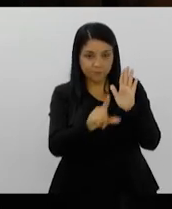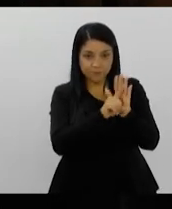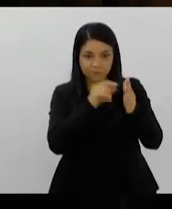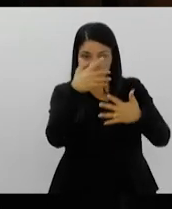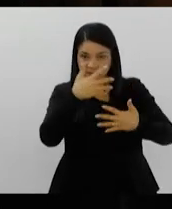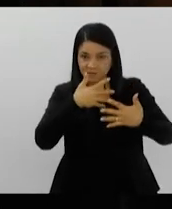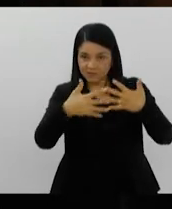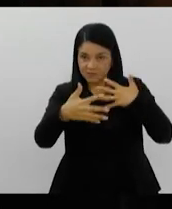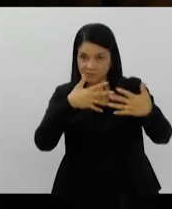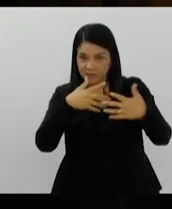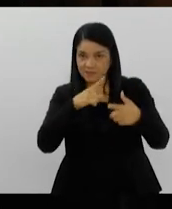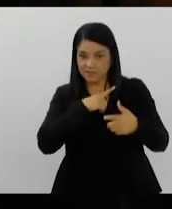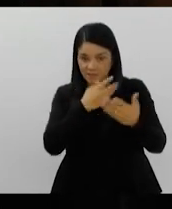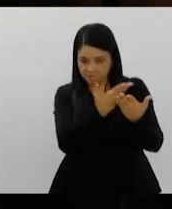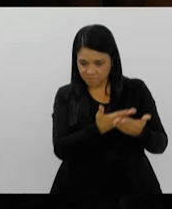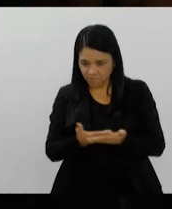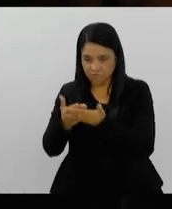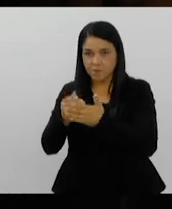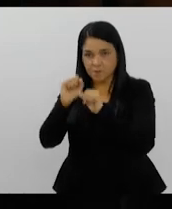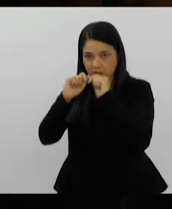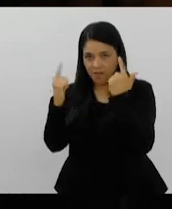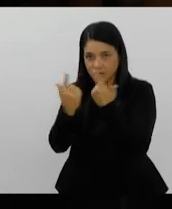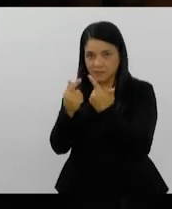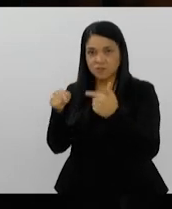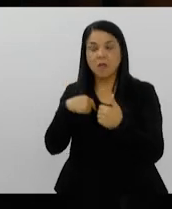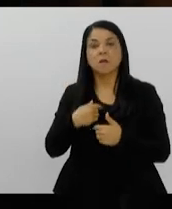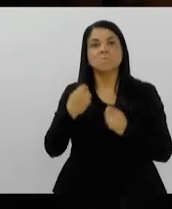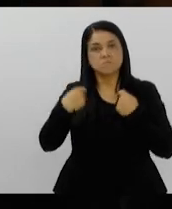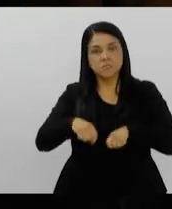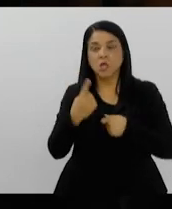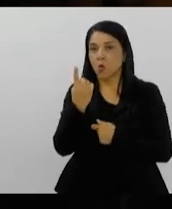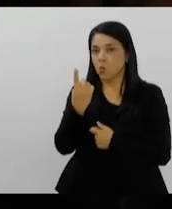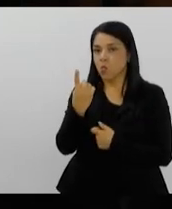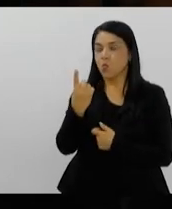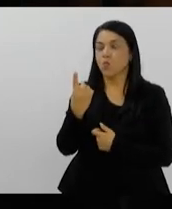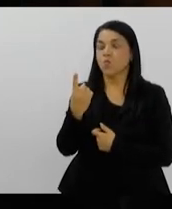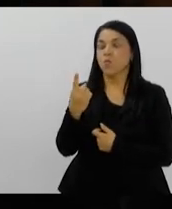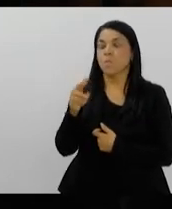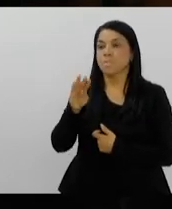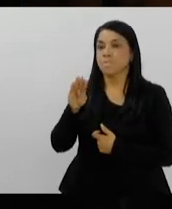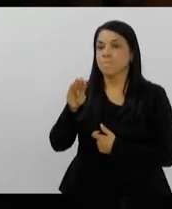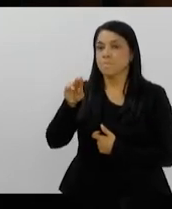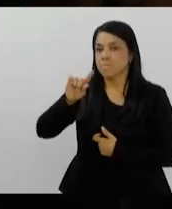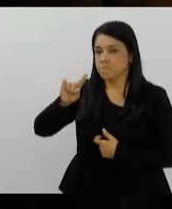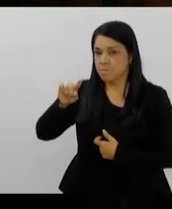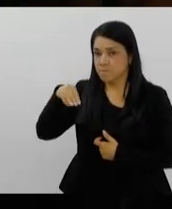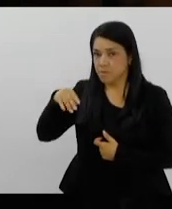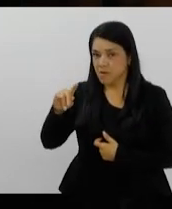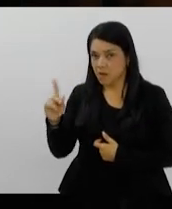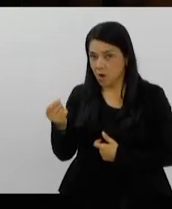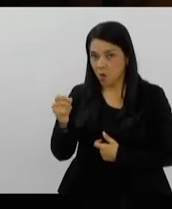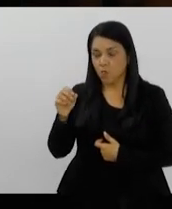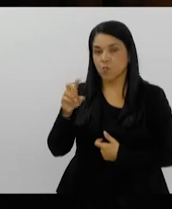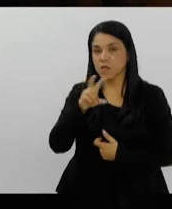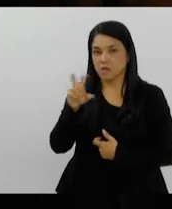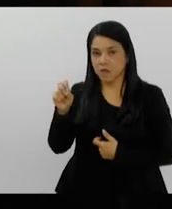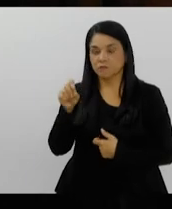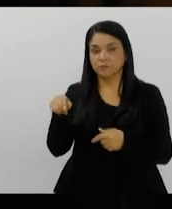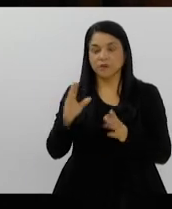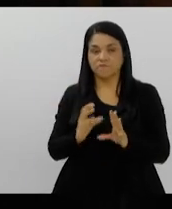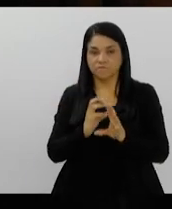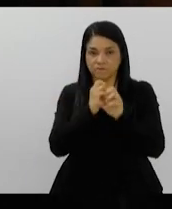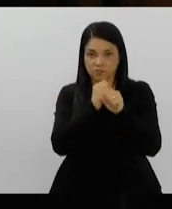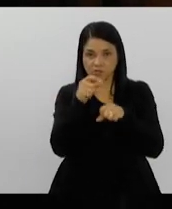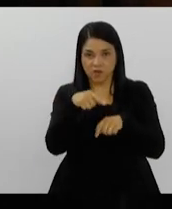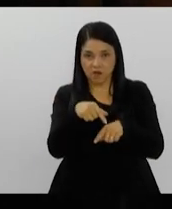diz, olha, a gente precisa de 1,5 bilhão para fechar a folha de 2024, esse aqui é o cálculo, essa é a questão, quem vai